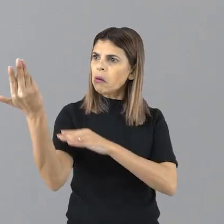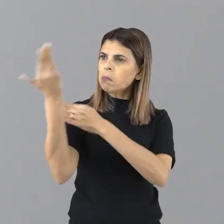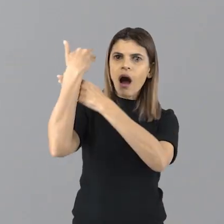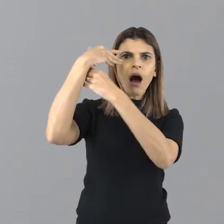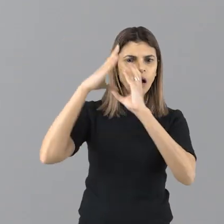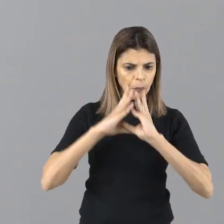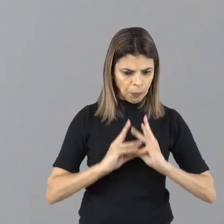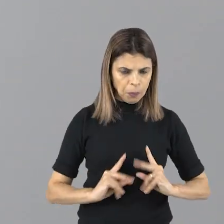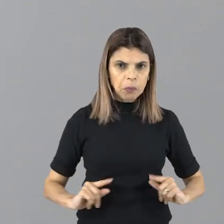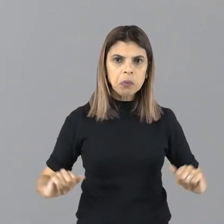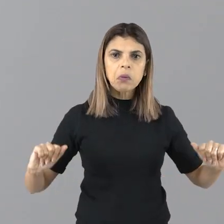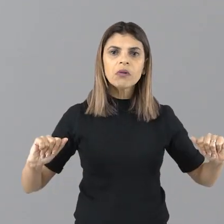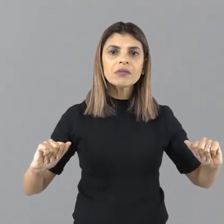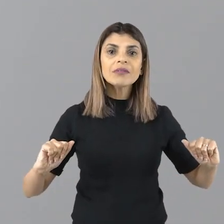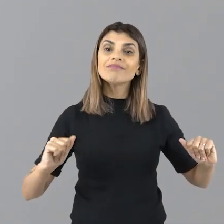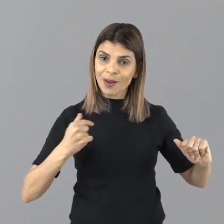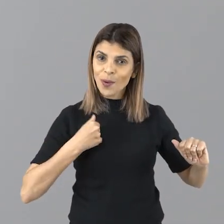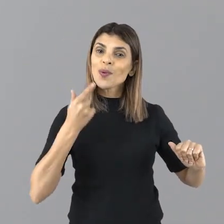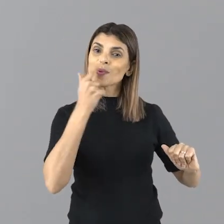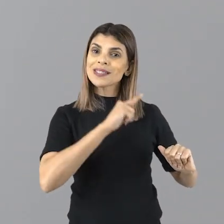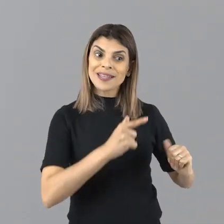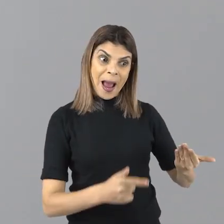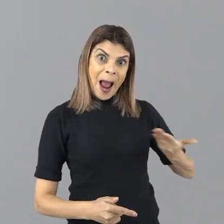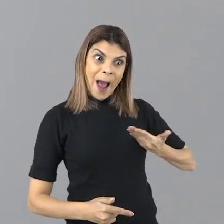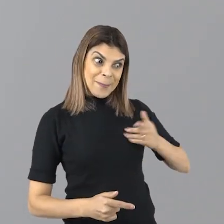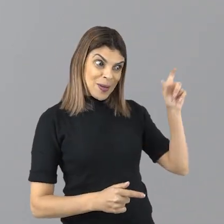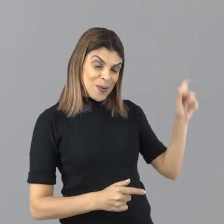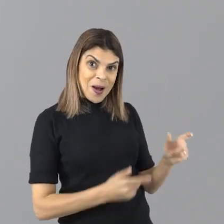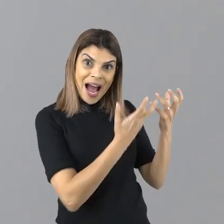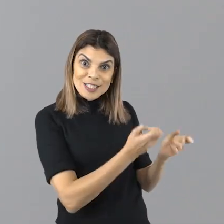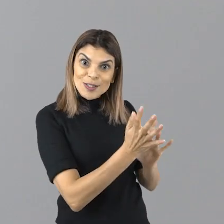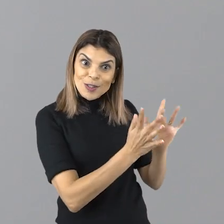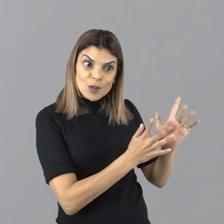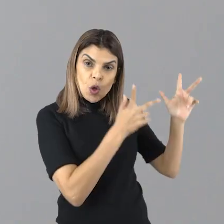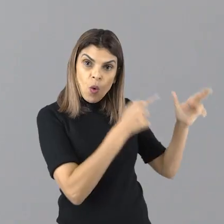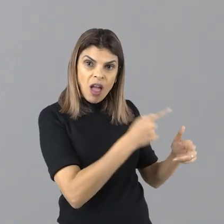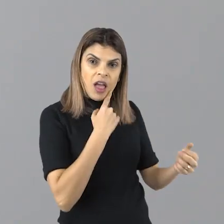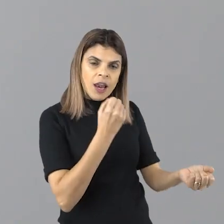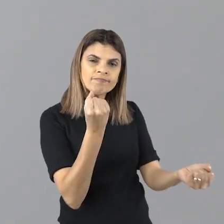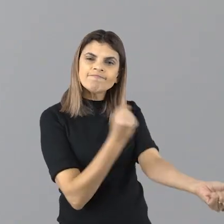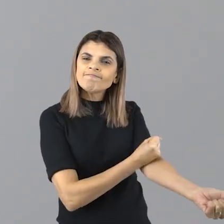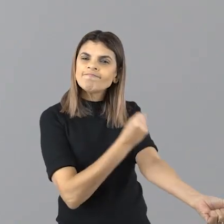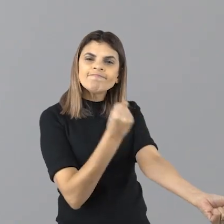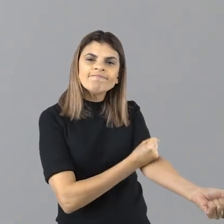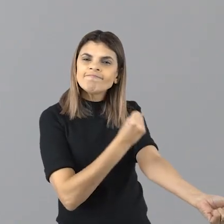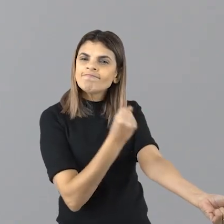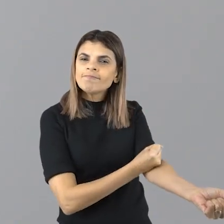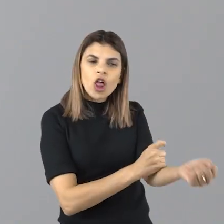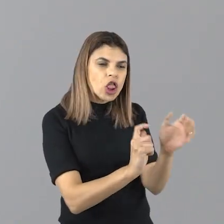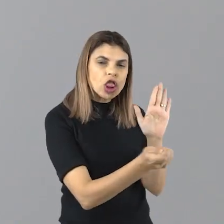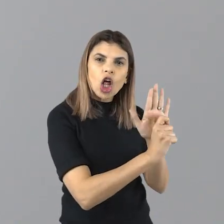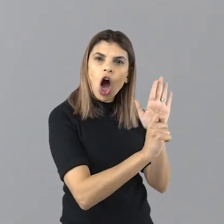poder que tinham na minha vida foi destruído. E de forma semelhante, quando meu amigo Chris encontrou Jesus, seu vício em